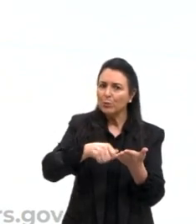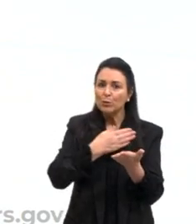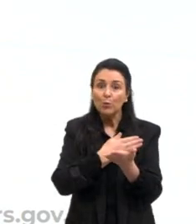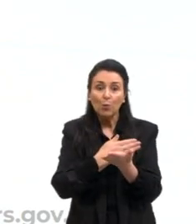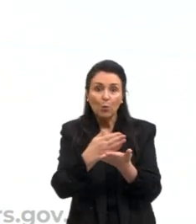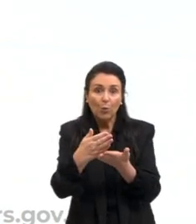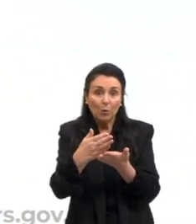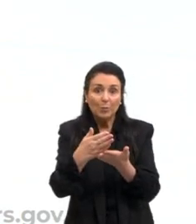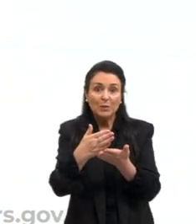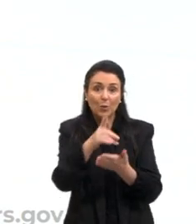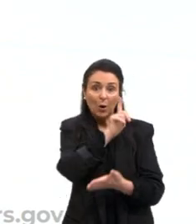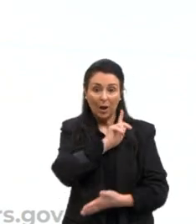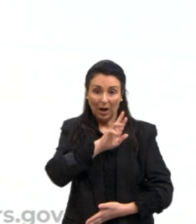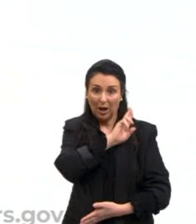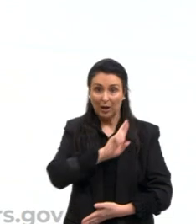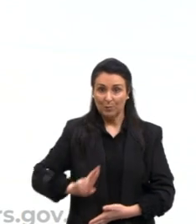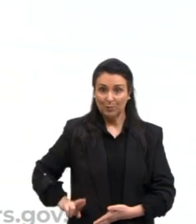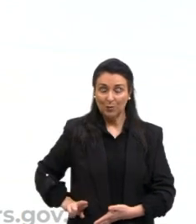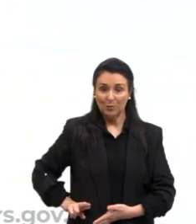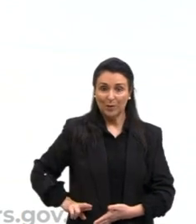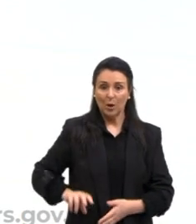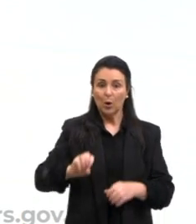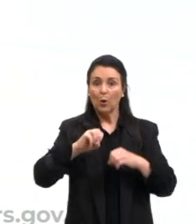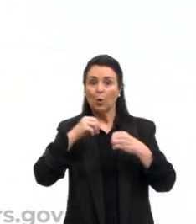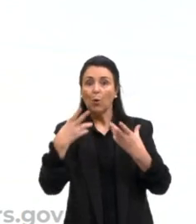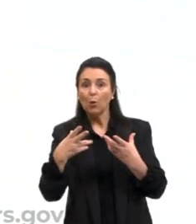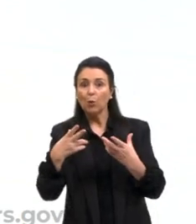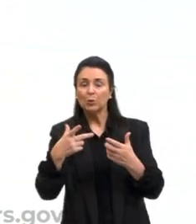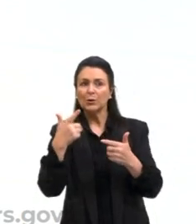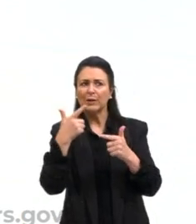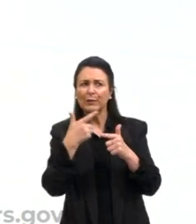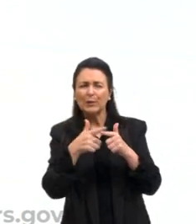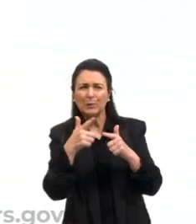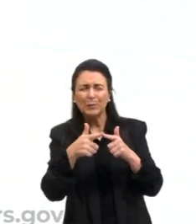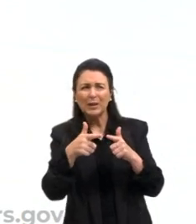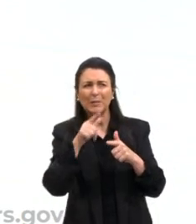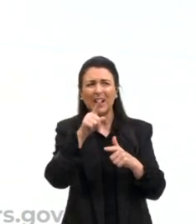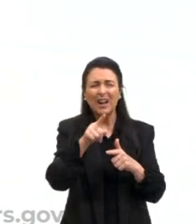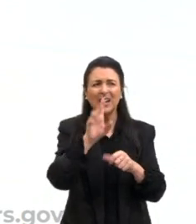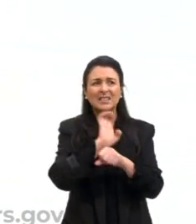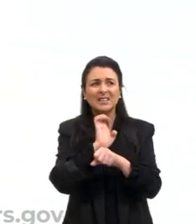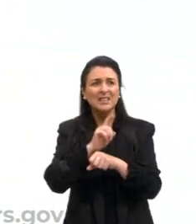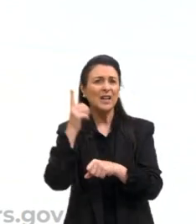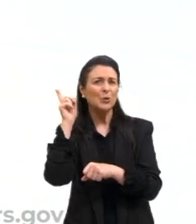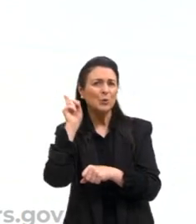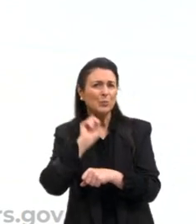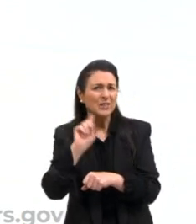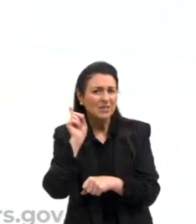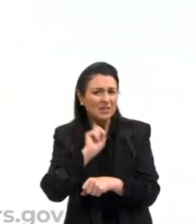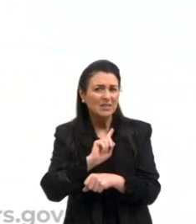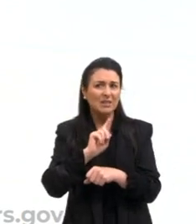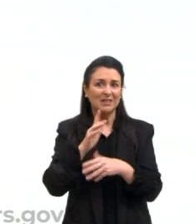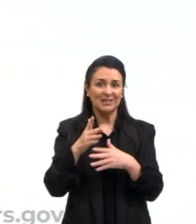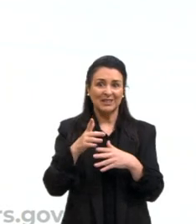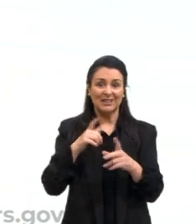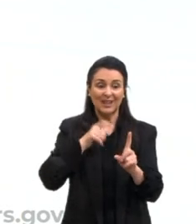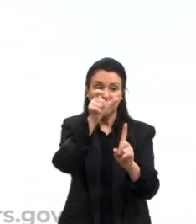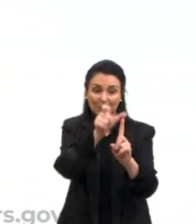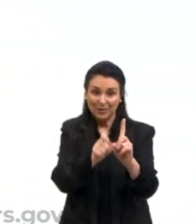ou Esse livro foi escrito durante a conjuração mineira ou seja os fatos históricos estão dentro dos livros Então a gente tem